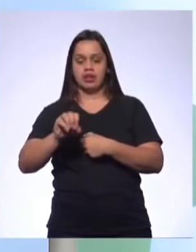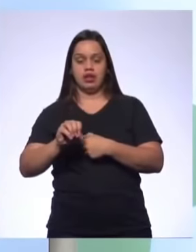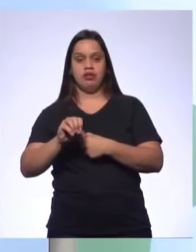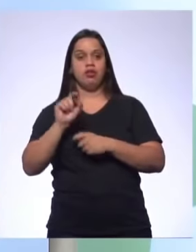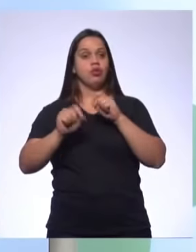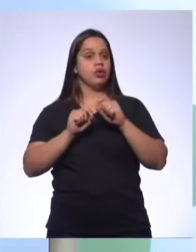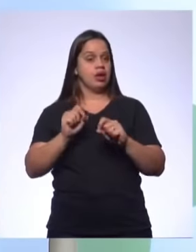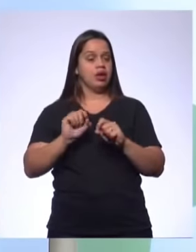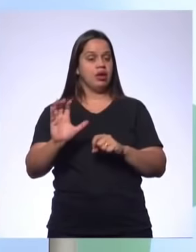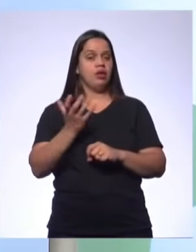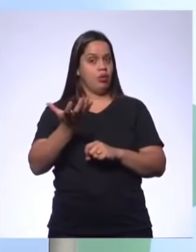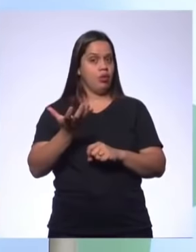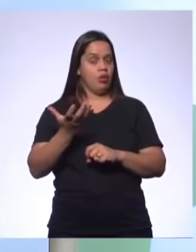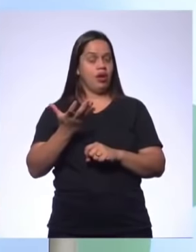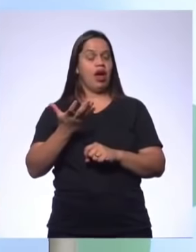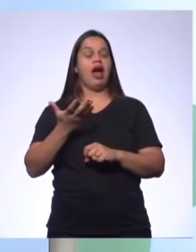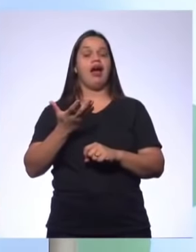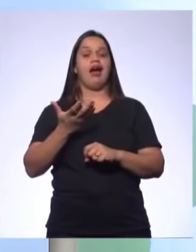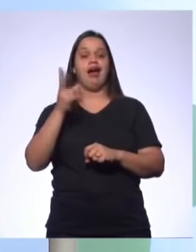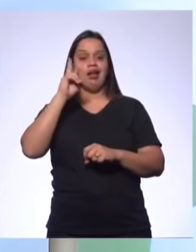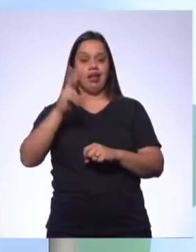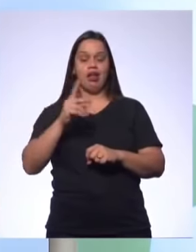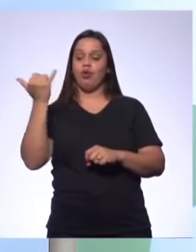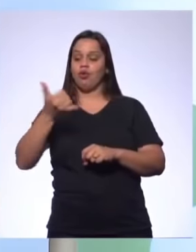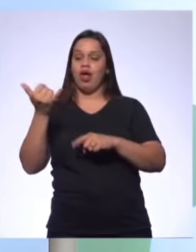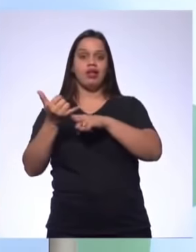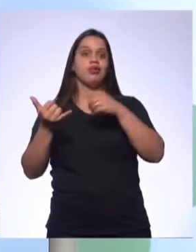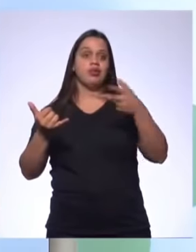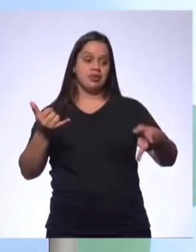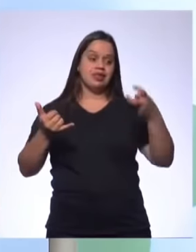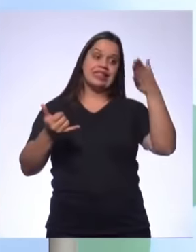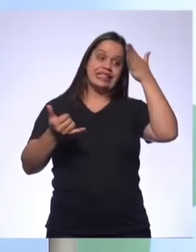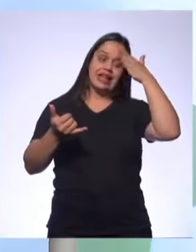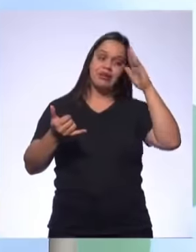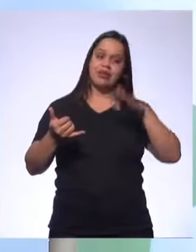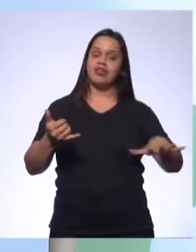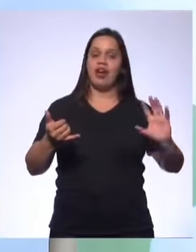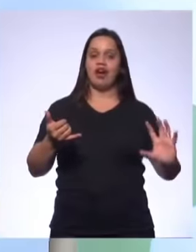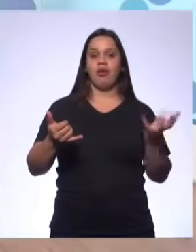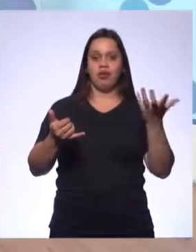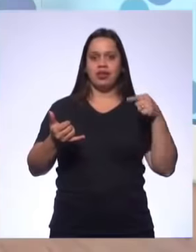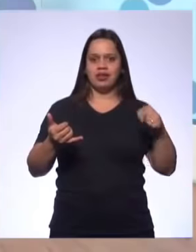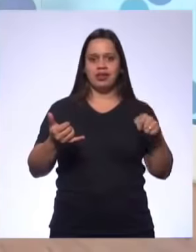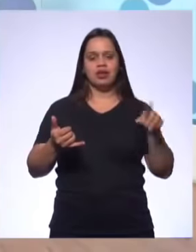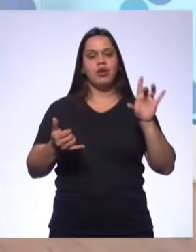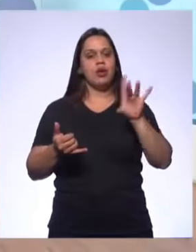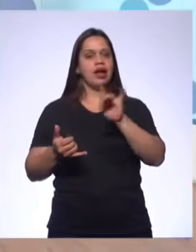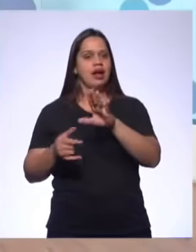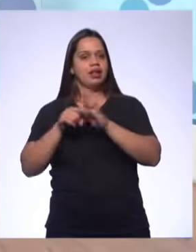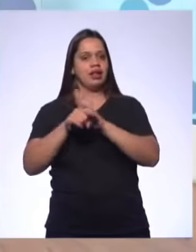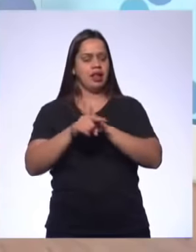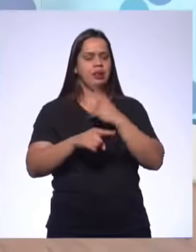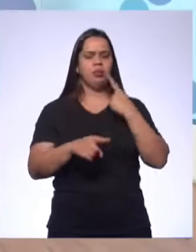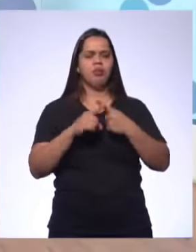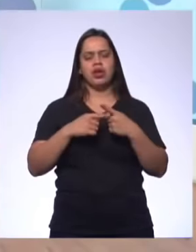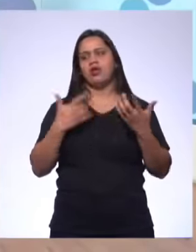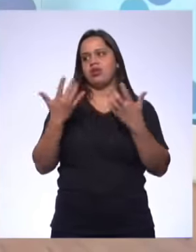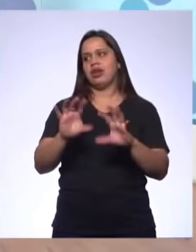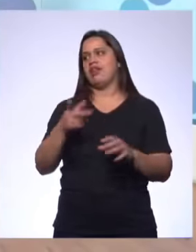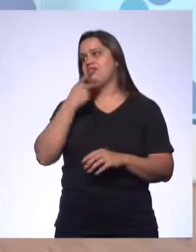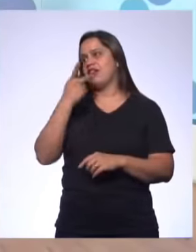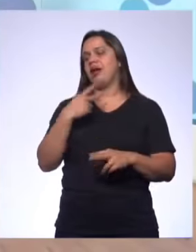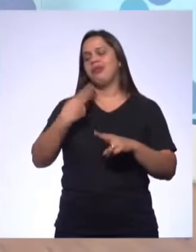aquela pessoa que está marcada ali para o sujeito. Então, dada a análise... É que eu não quis falar exatamente, porque assim, como se eles estão no 6º ano,